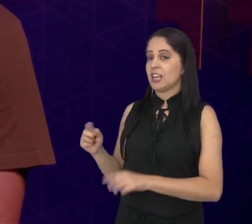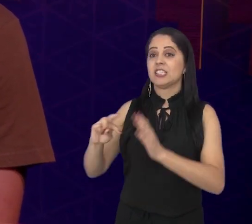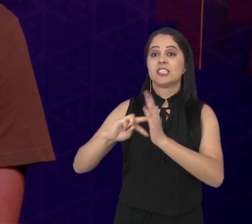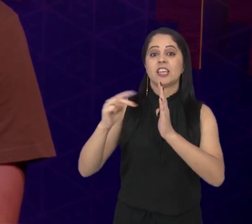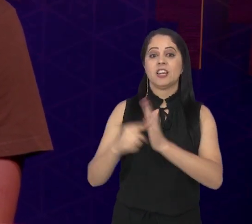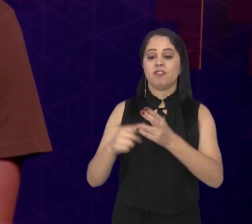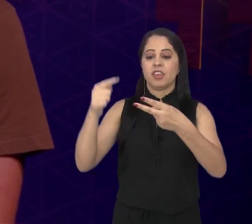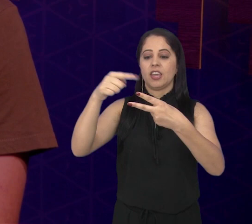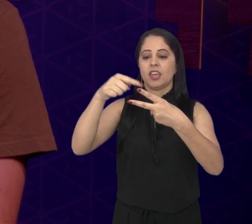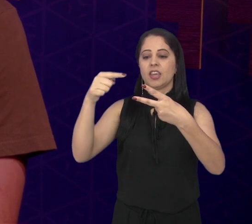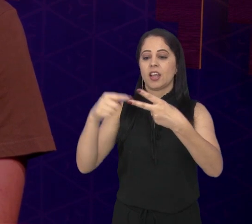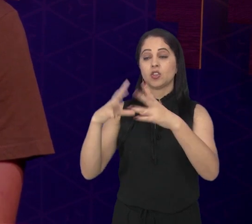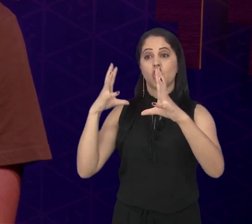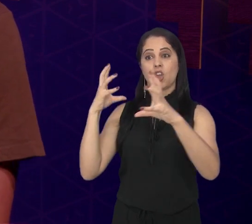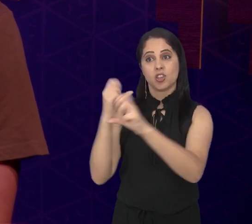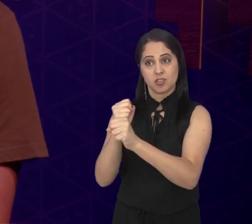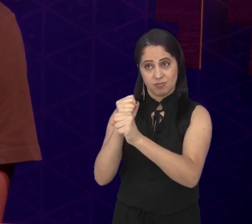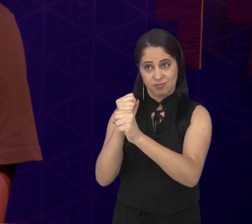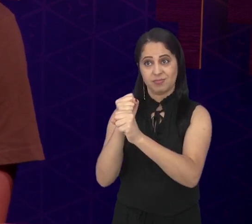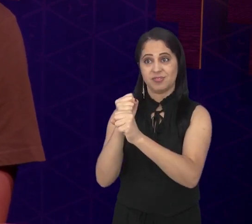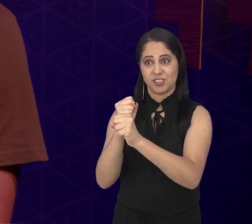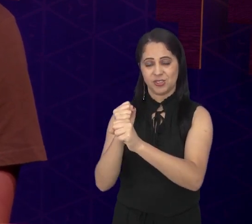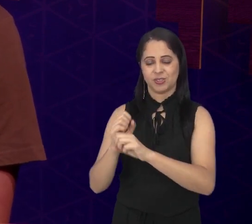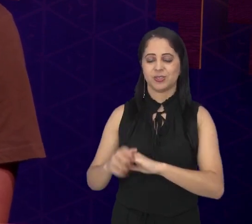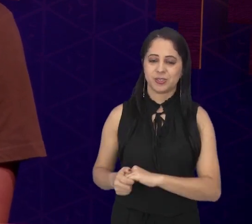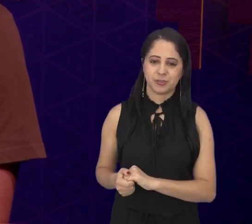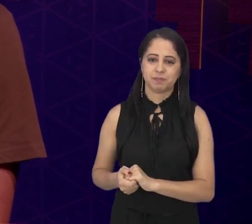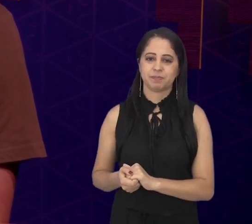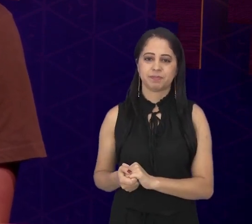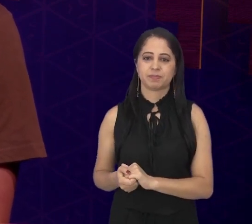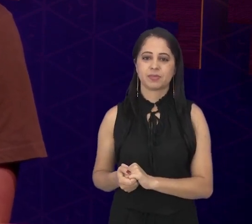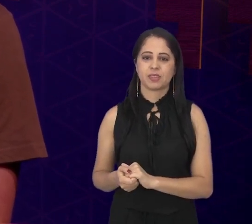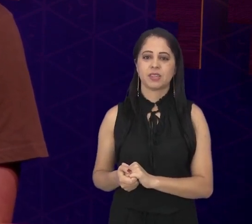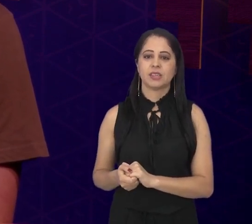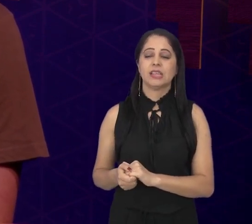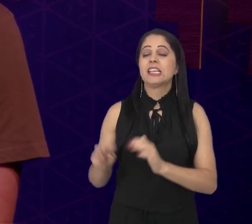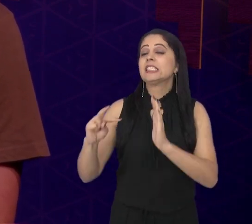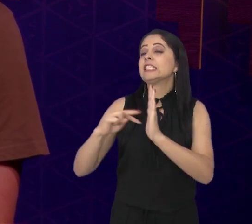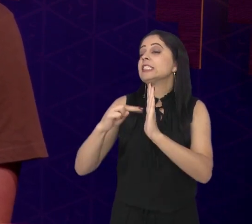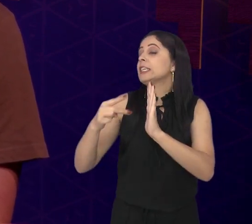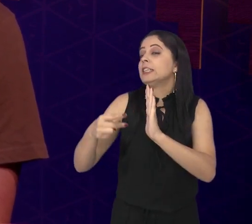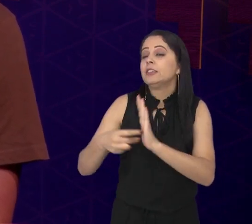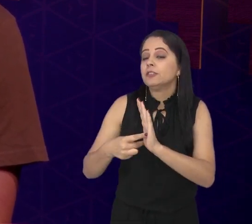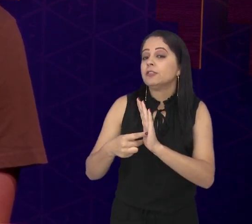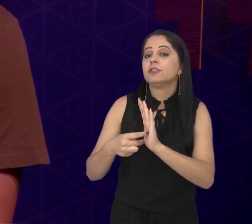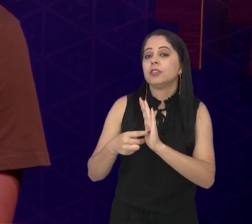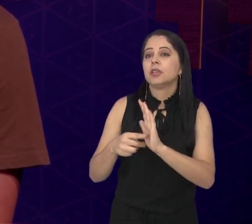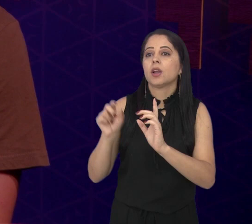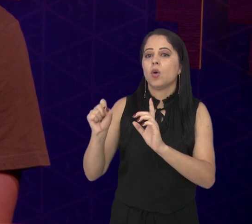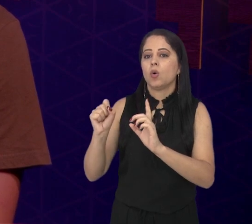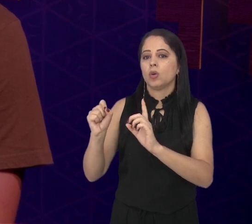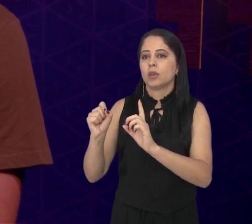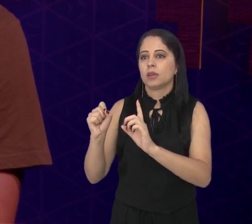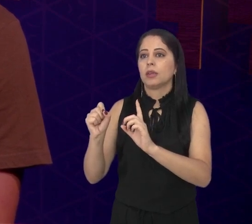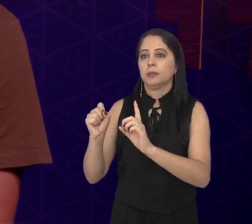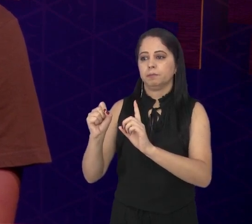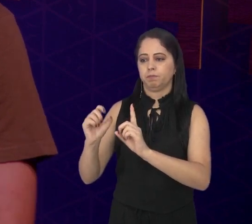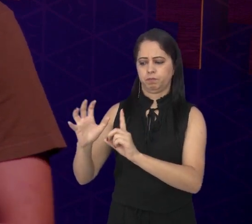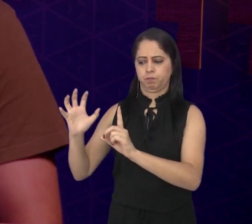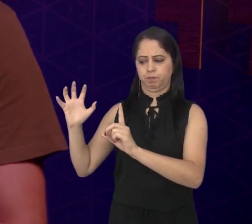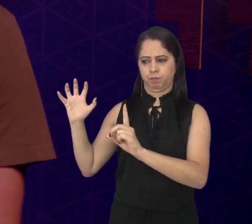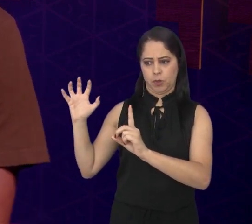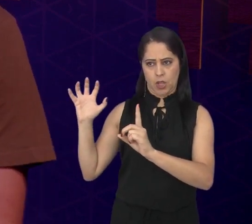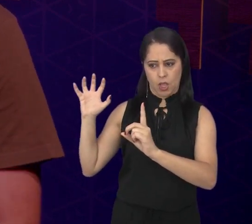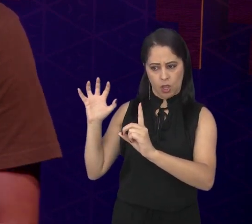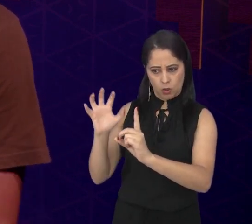dessas duas vertentes, hard power e soft power, né, que é justamente você influenciar, ter